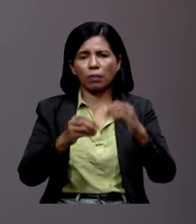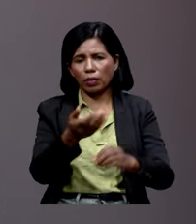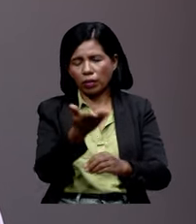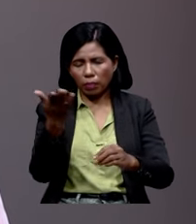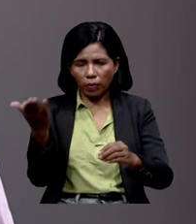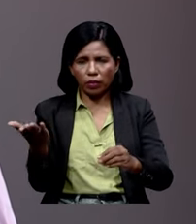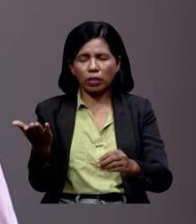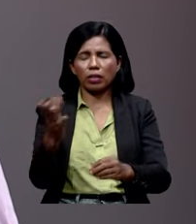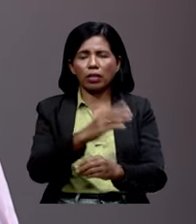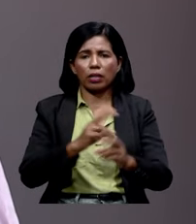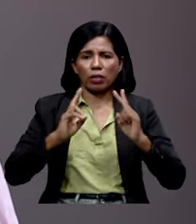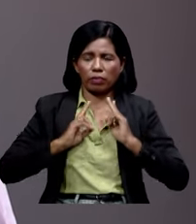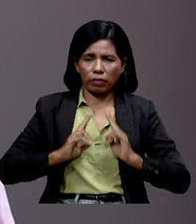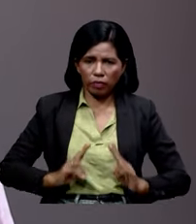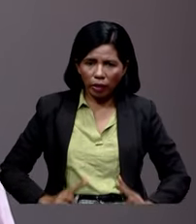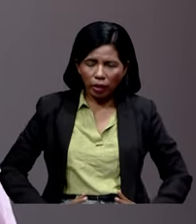dia túnica e a